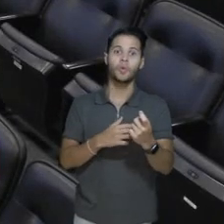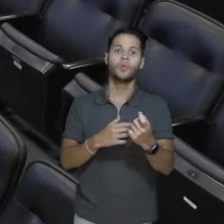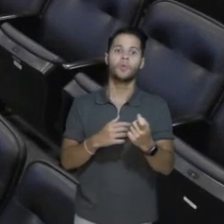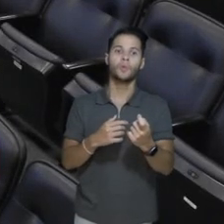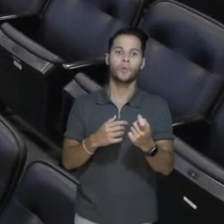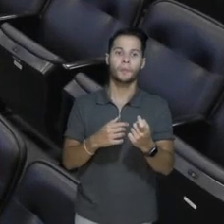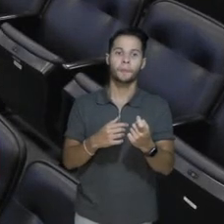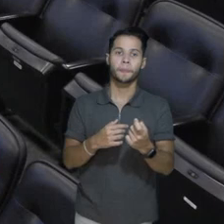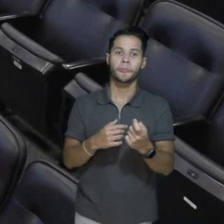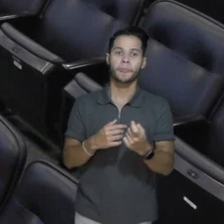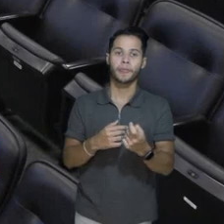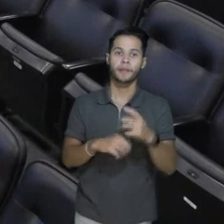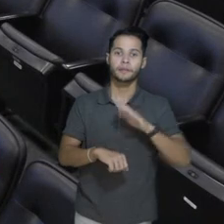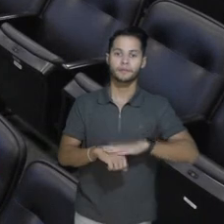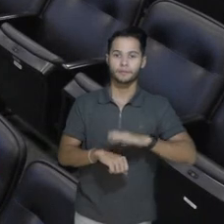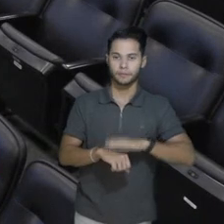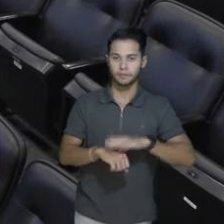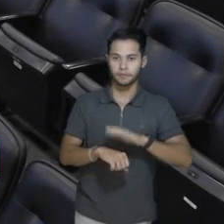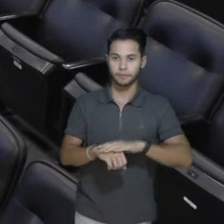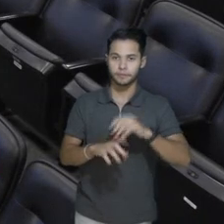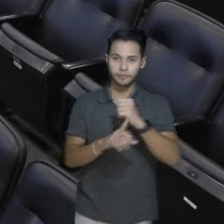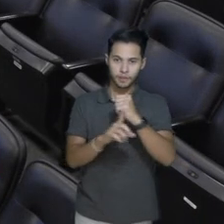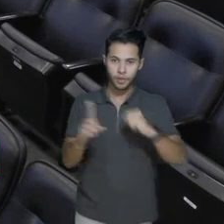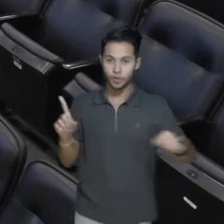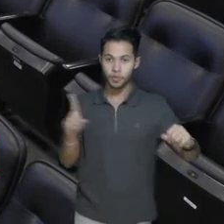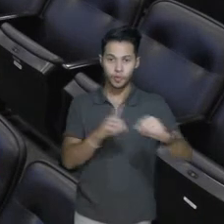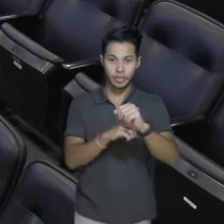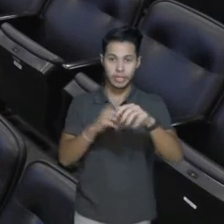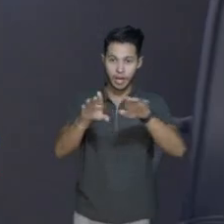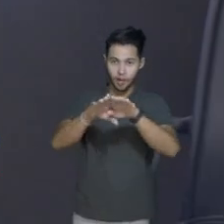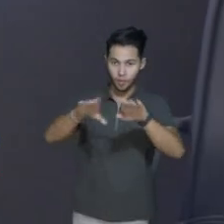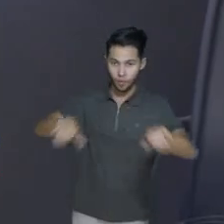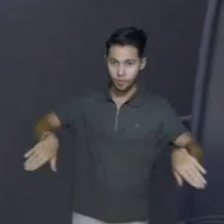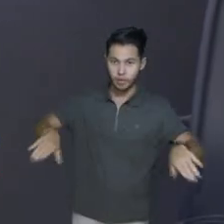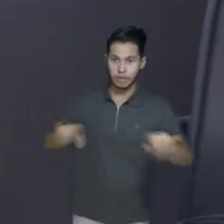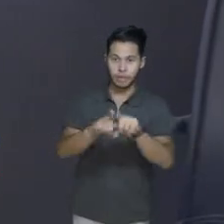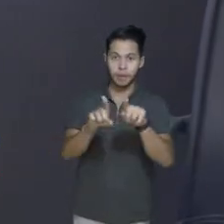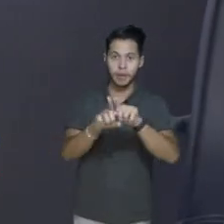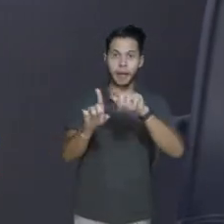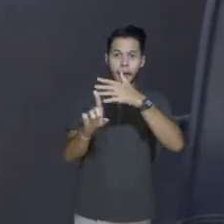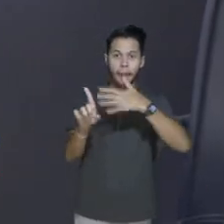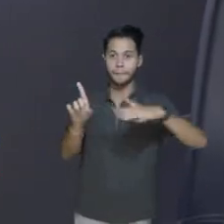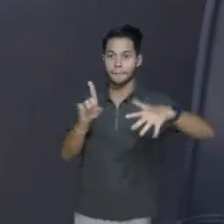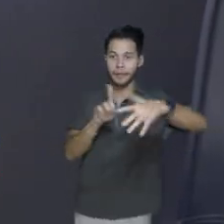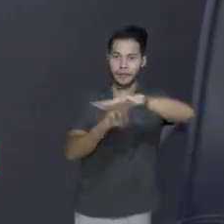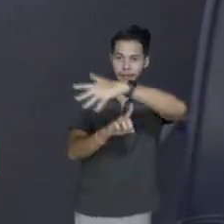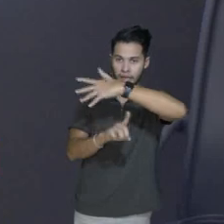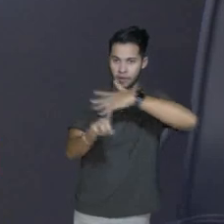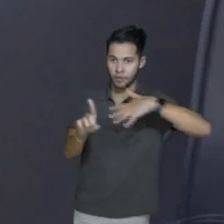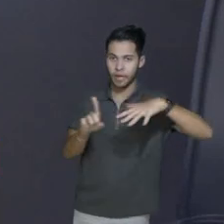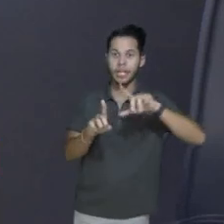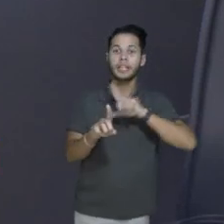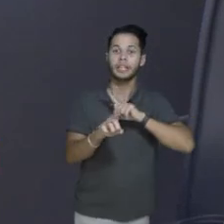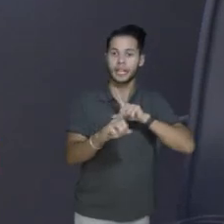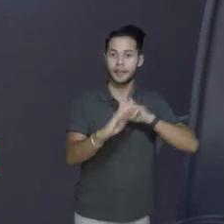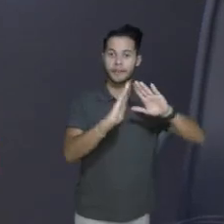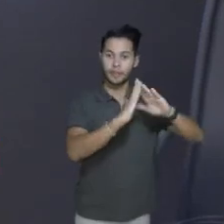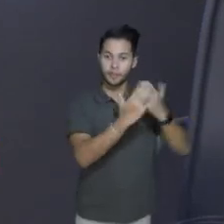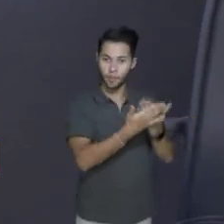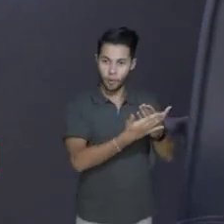compensatória na área social e na área ambiental surgiram as as escolas de surf